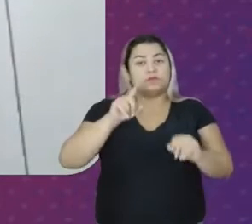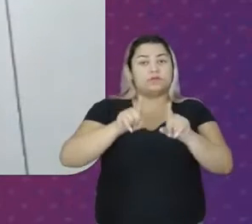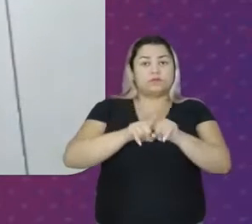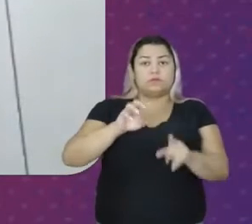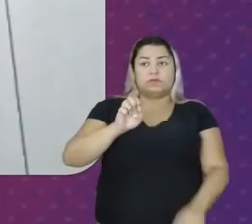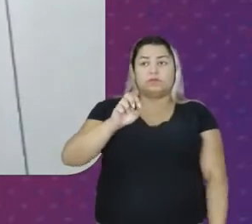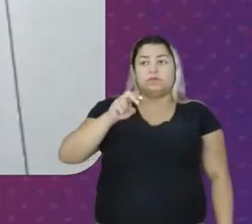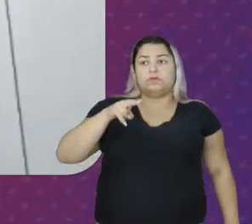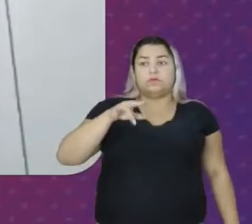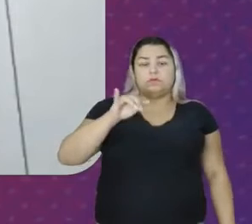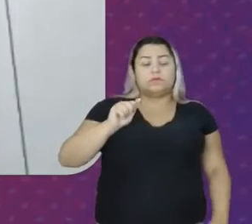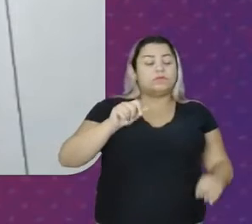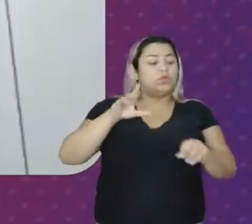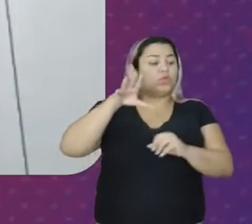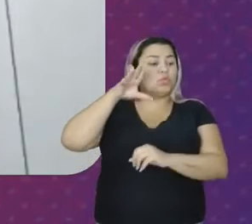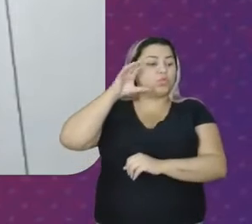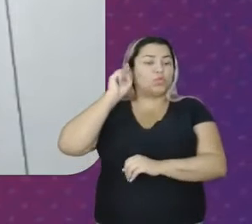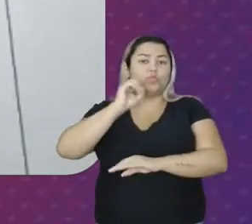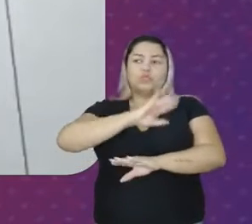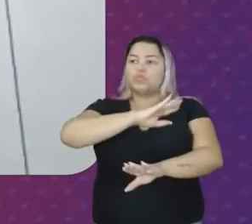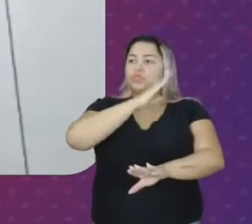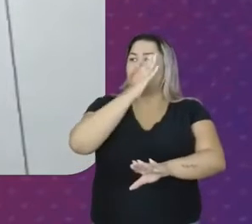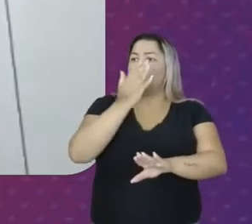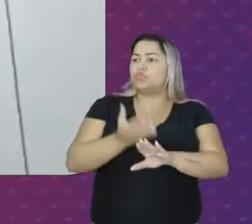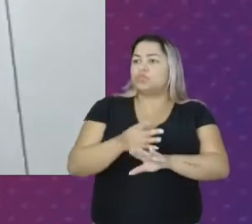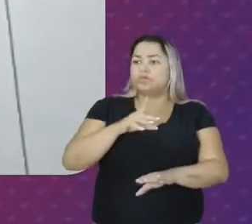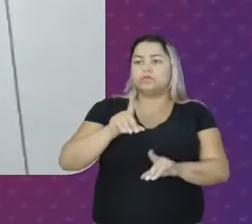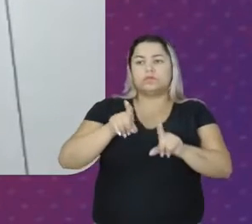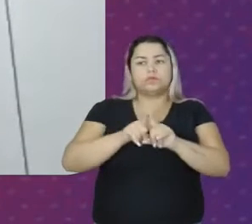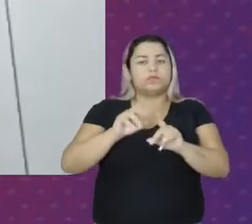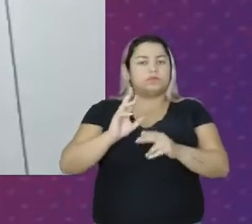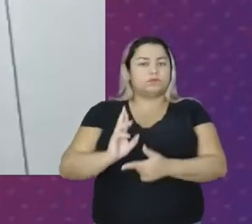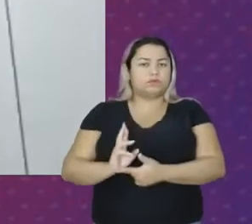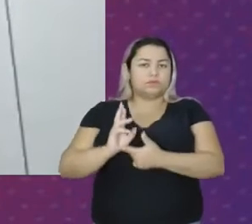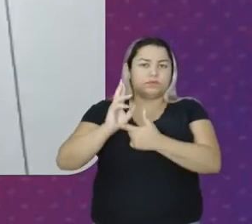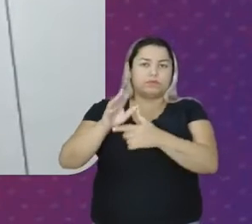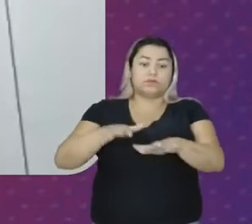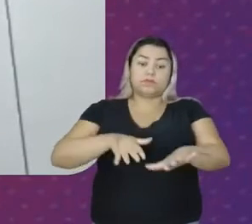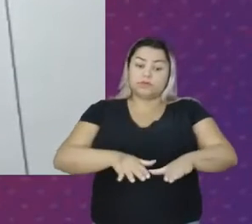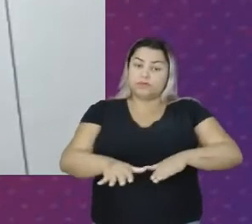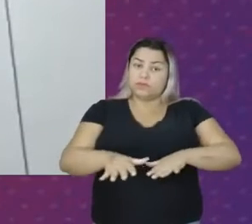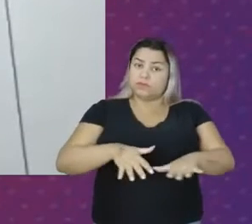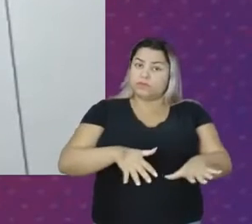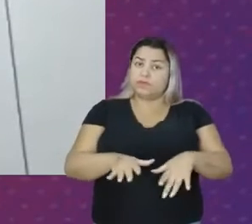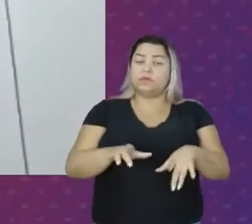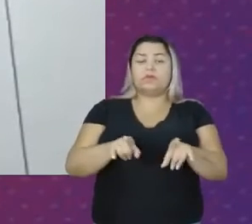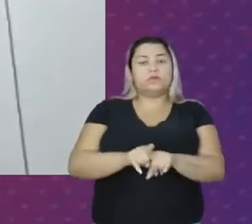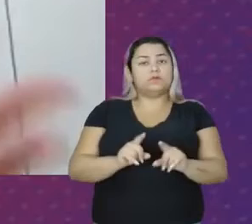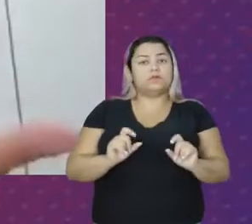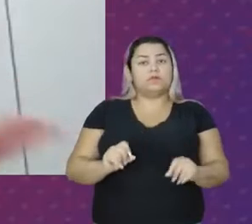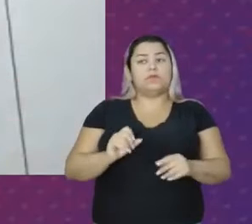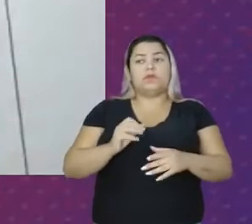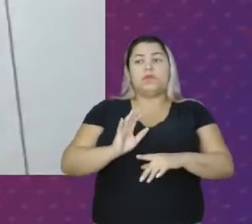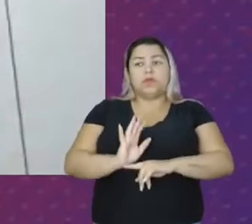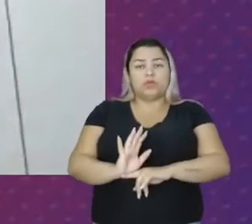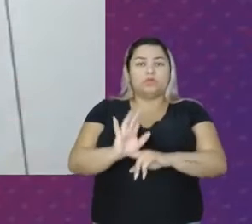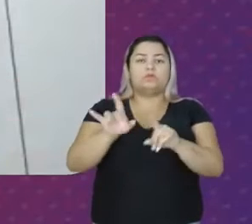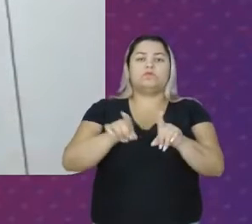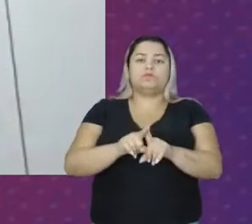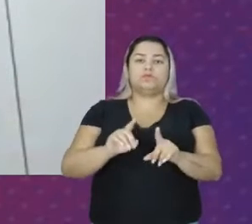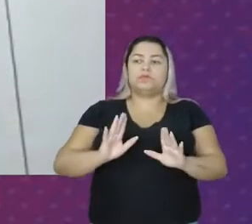uma escuta de um dia inteiro também, que nós escutamos diversas representantes desses movimentos e que as contribuições